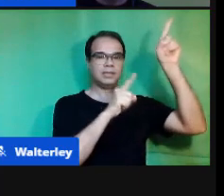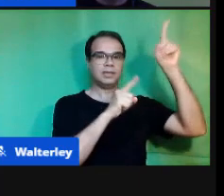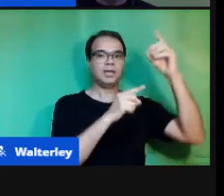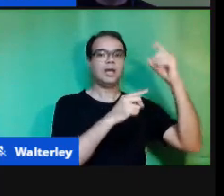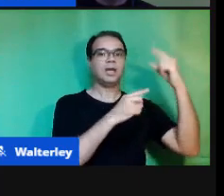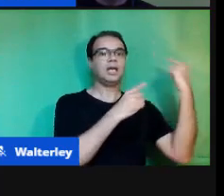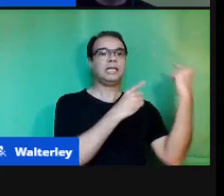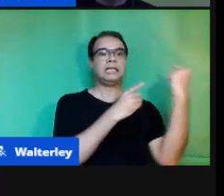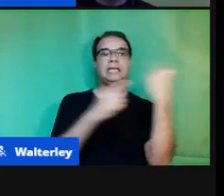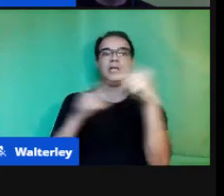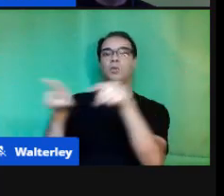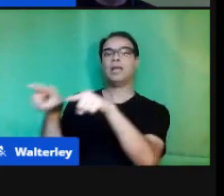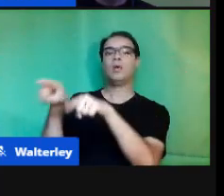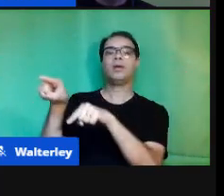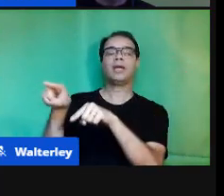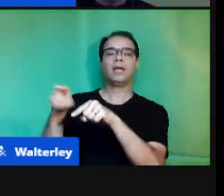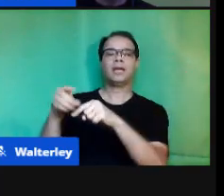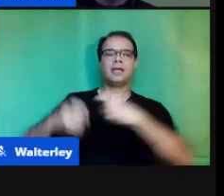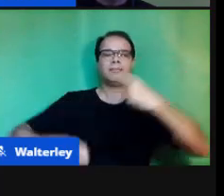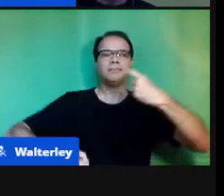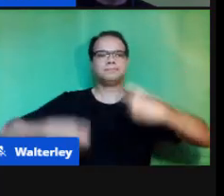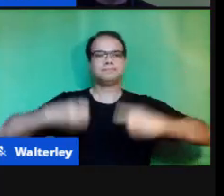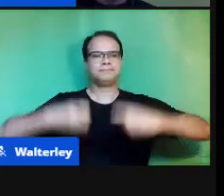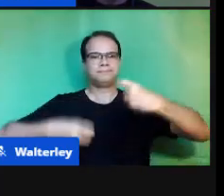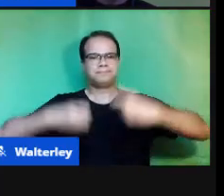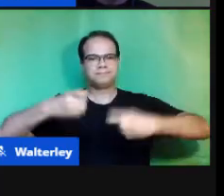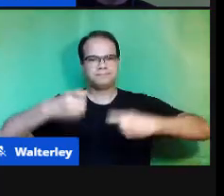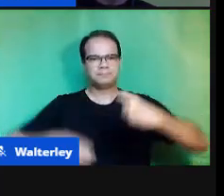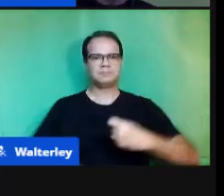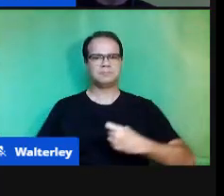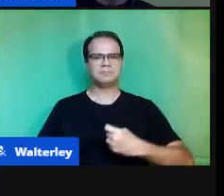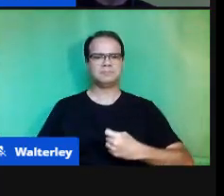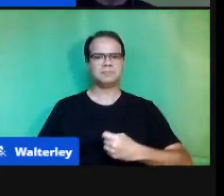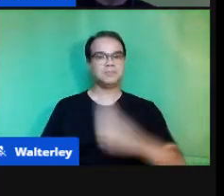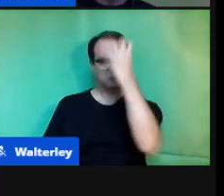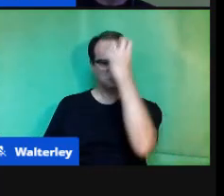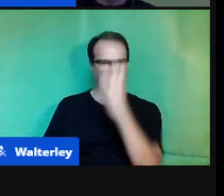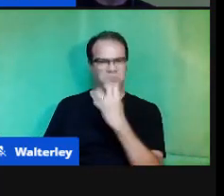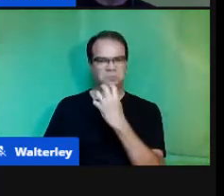empurra irmãos contra irmãos, o Deus da intolerância, da cobiça e da fúria.